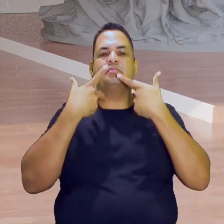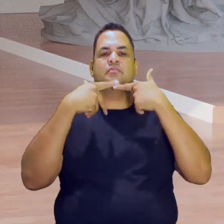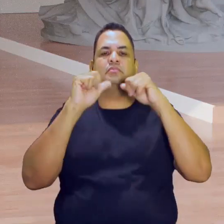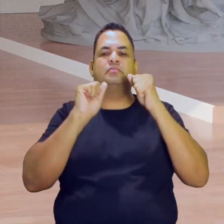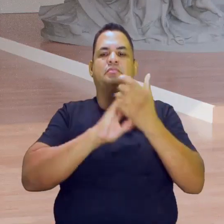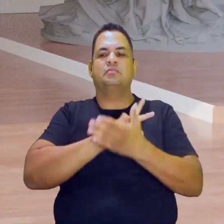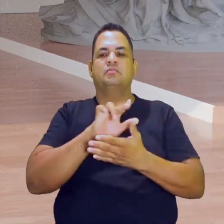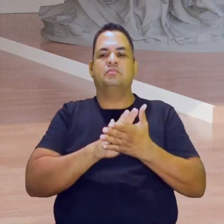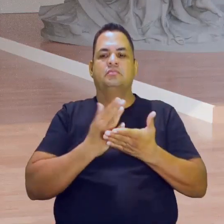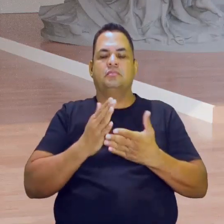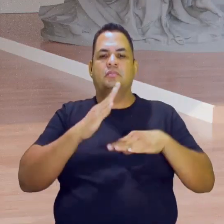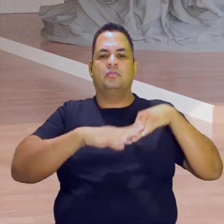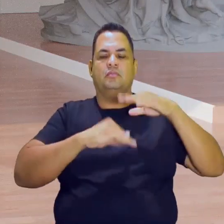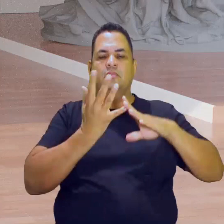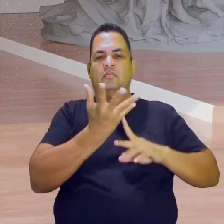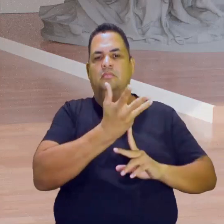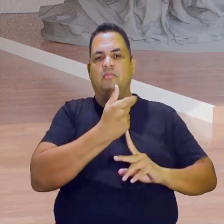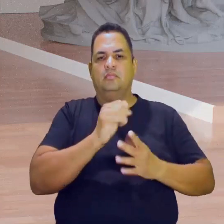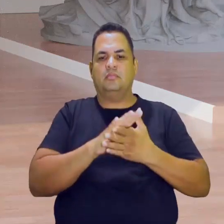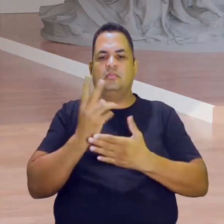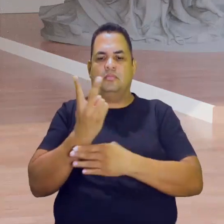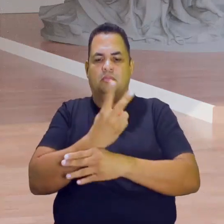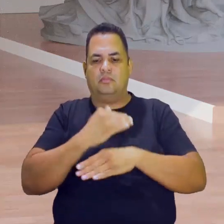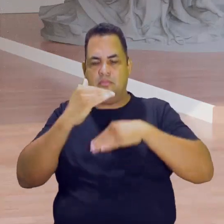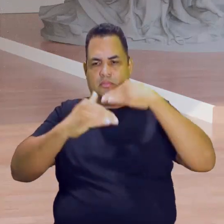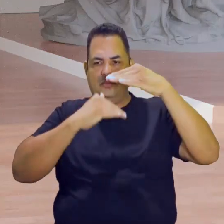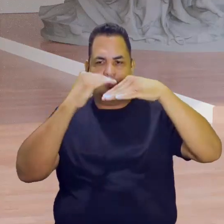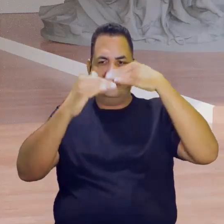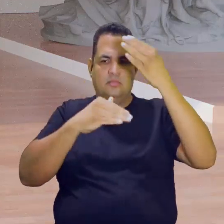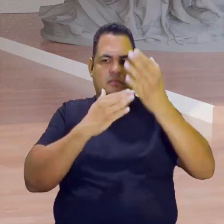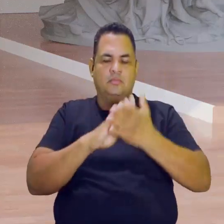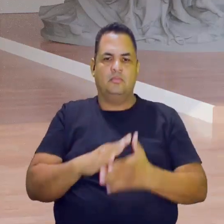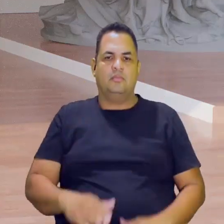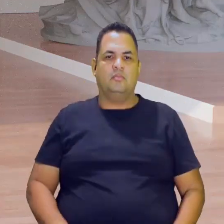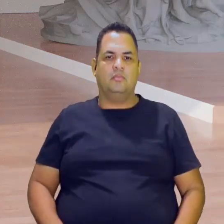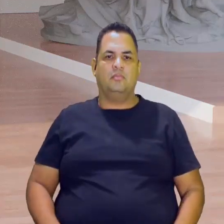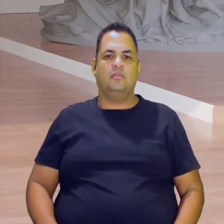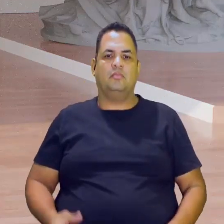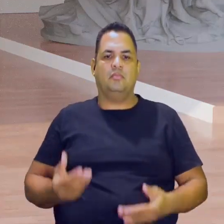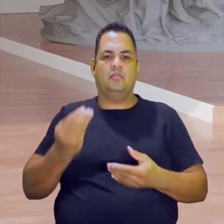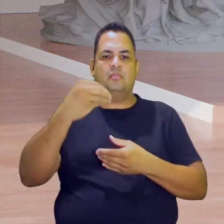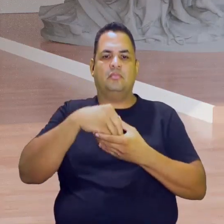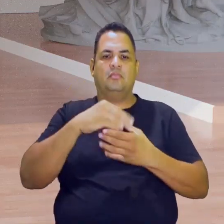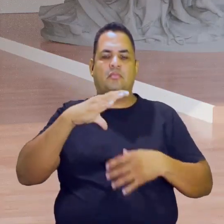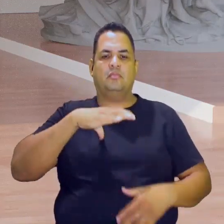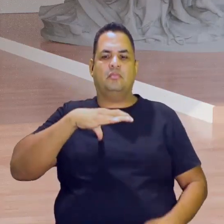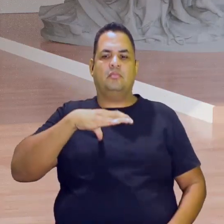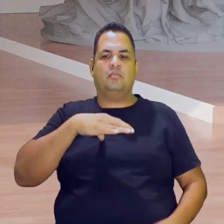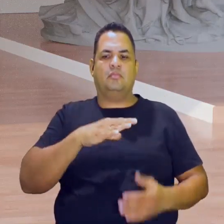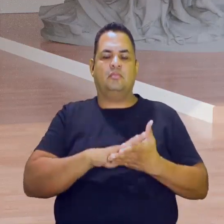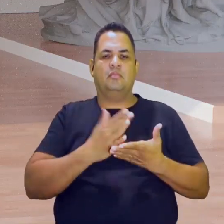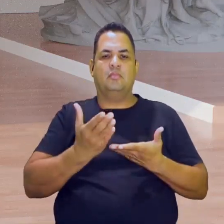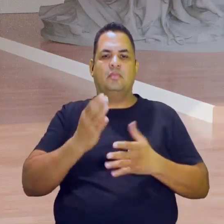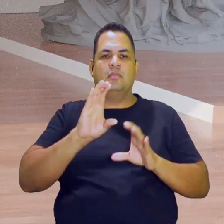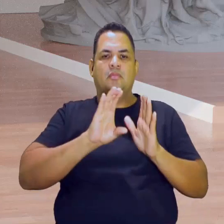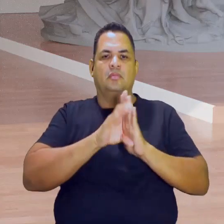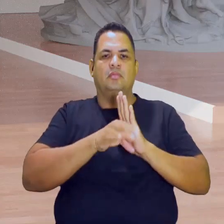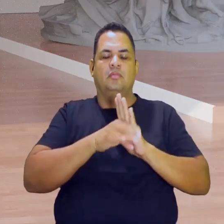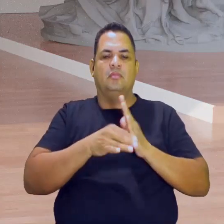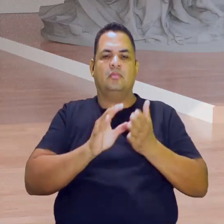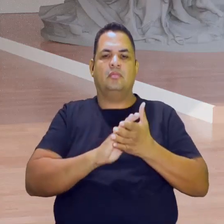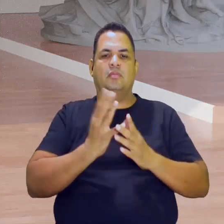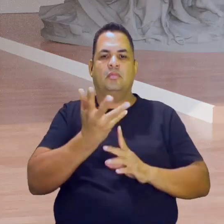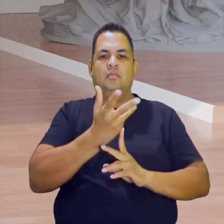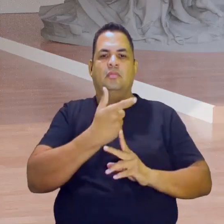linguagens no qual o artista busca desenvolver o seu trabalho aí na cidade, certo? Então, esse é o conceito de arte